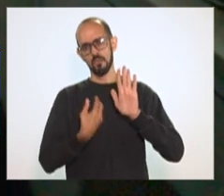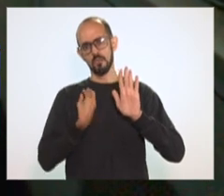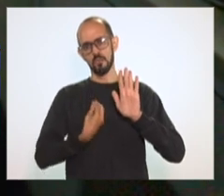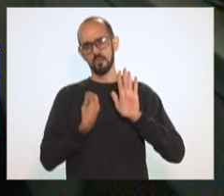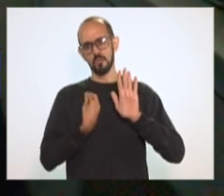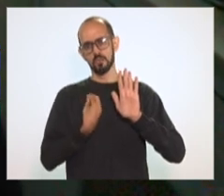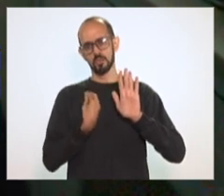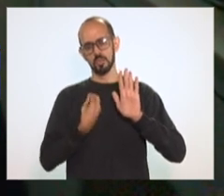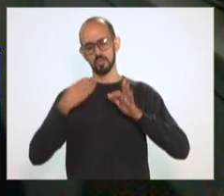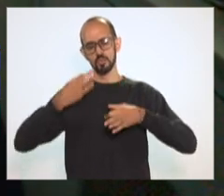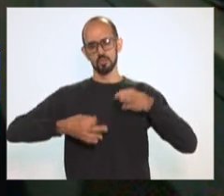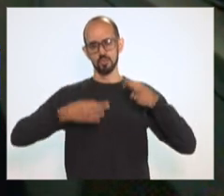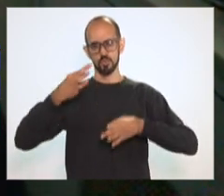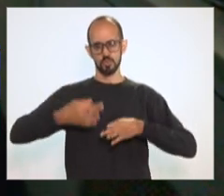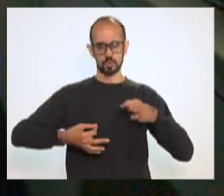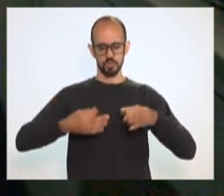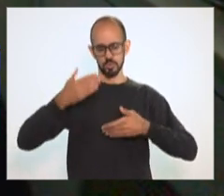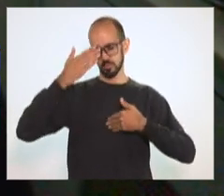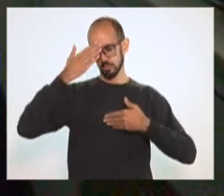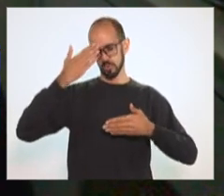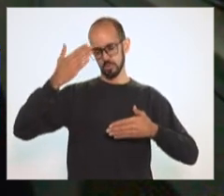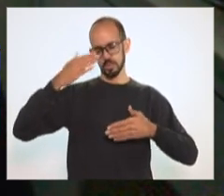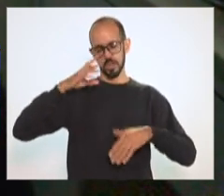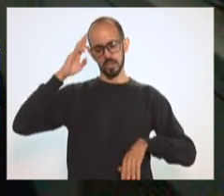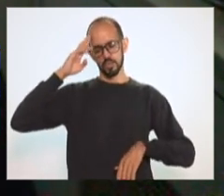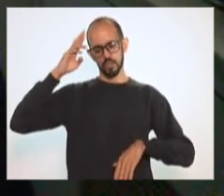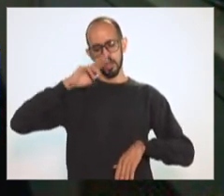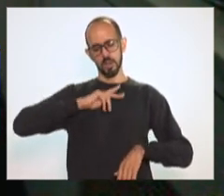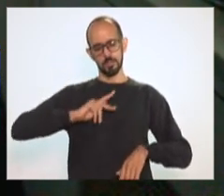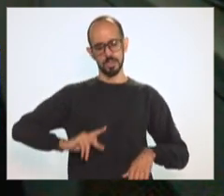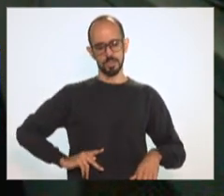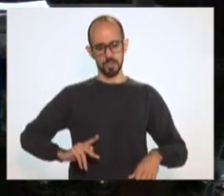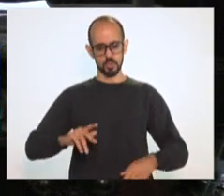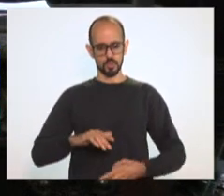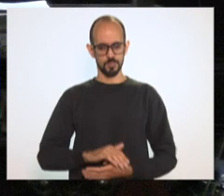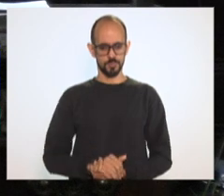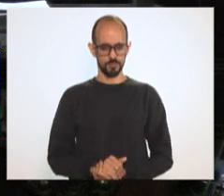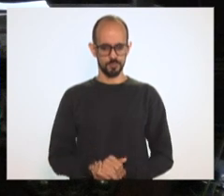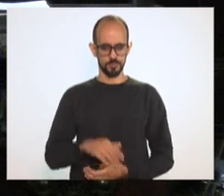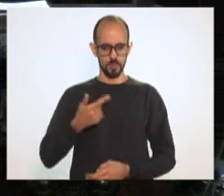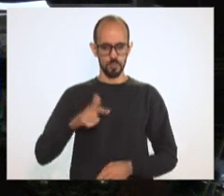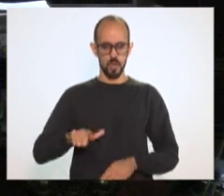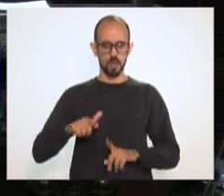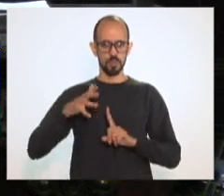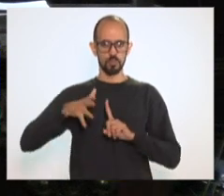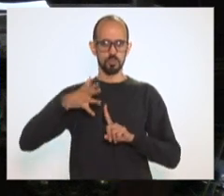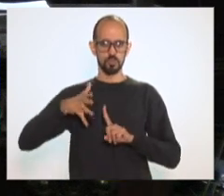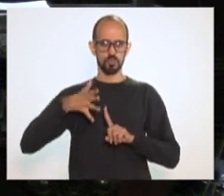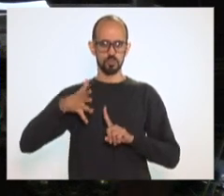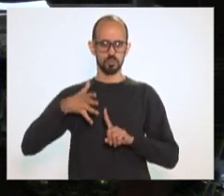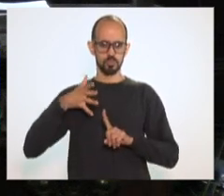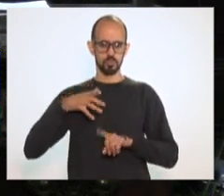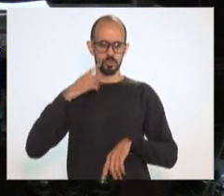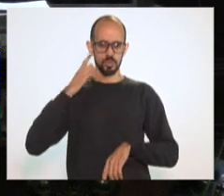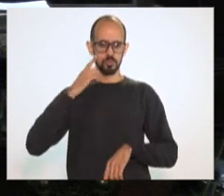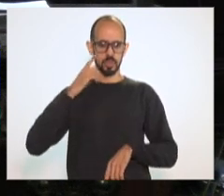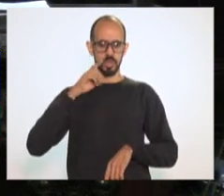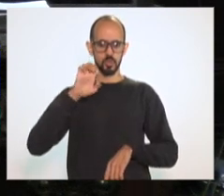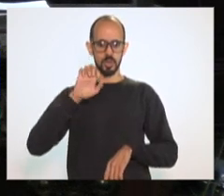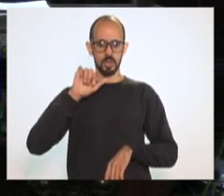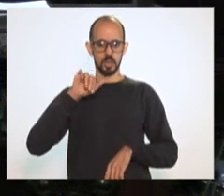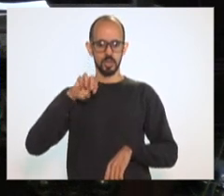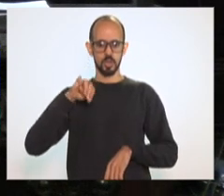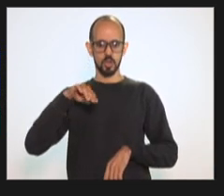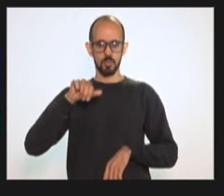justiça muito obrigado senhora presidente próximo orador inscrito deputado Eliomar Coelho